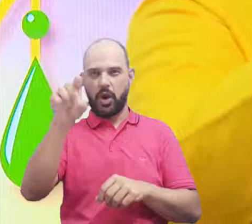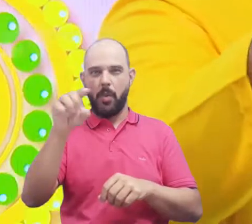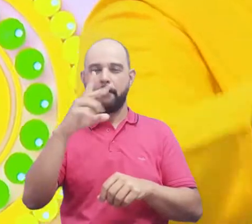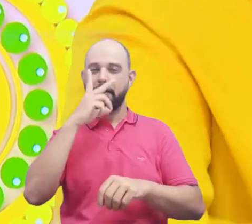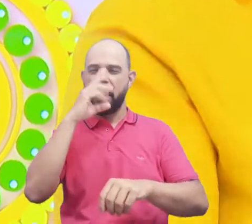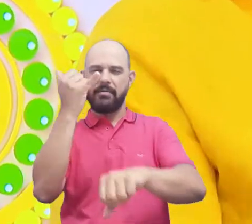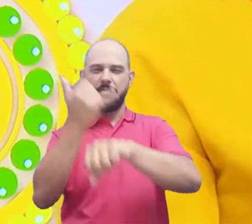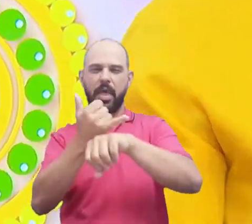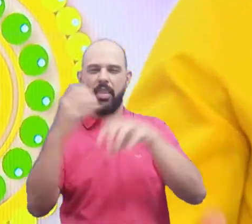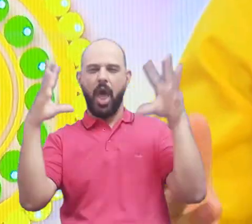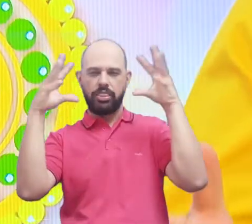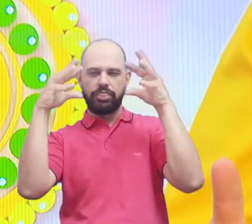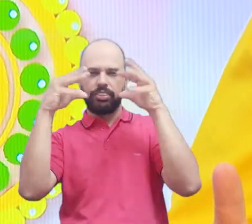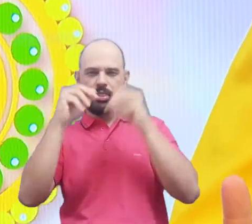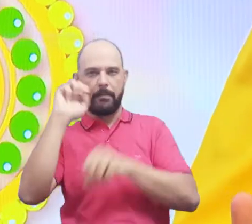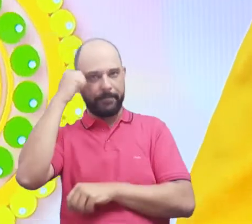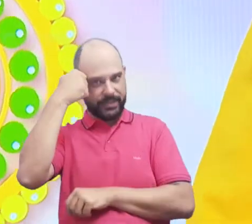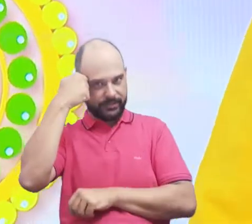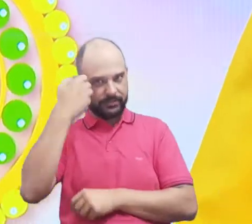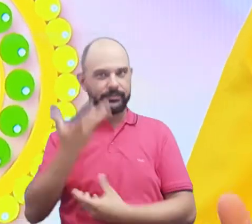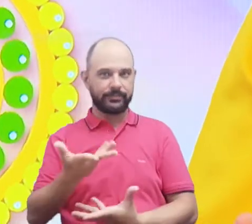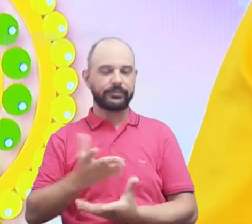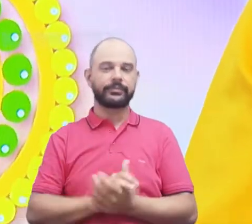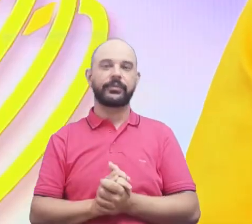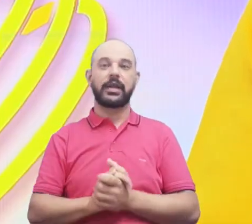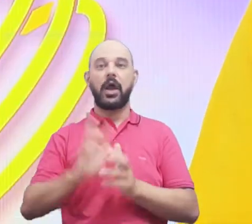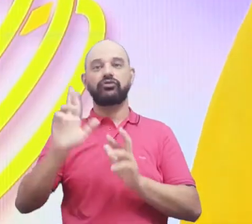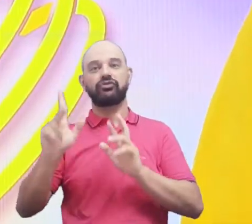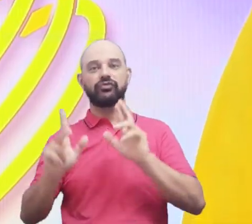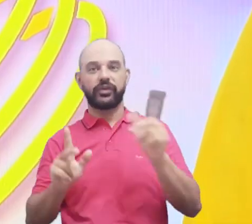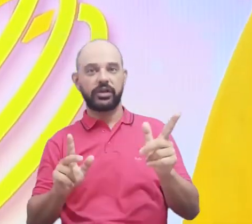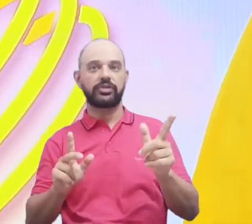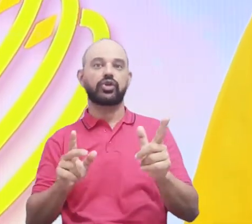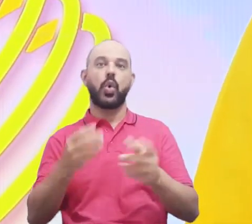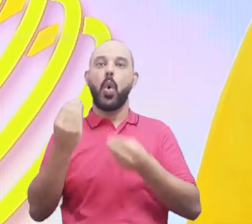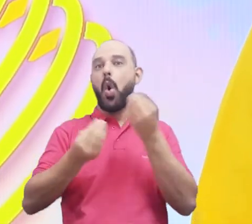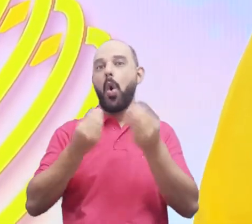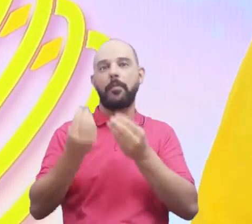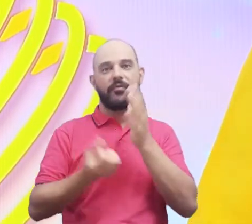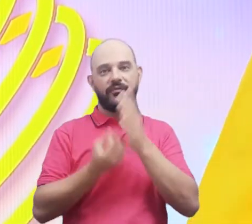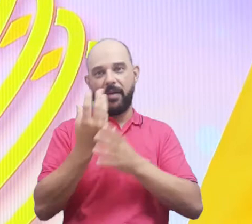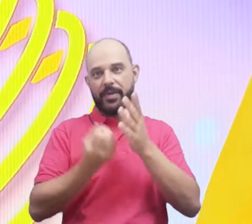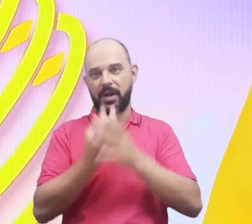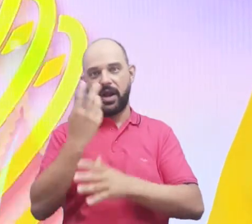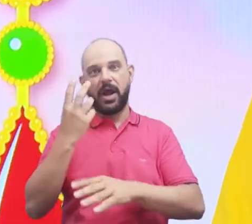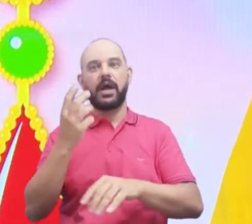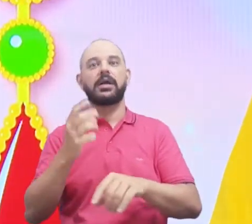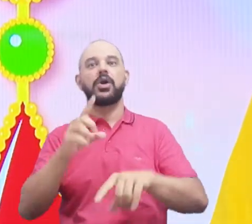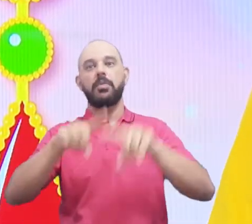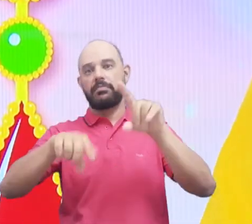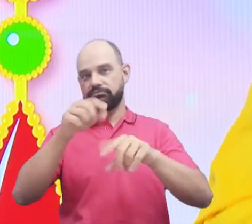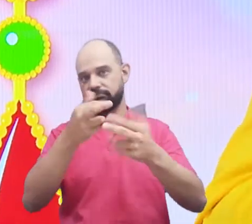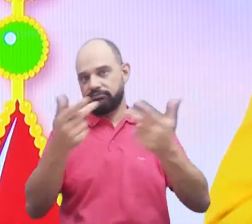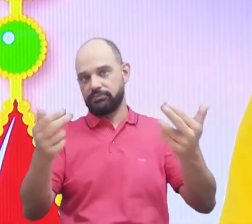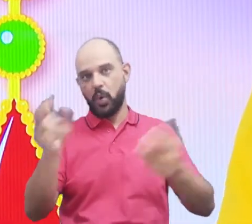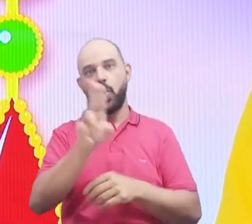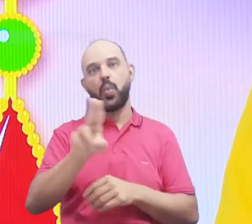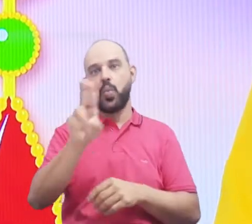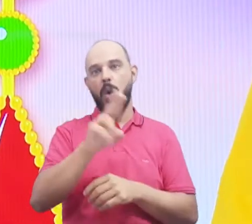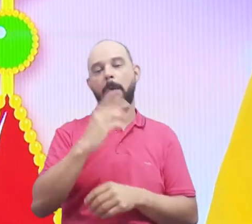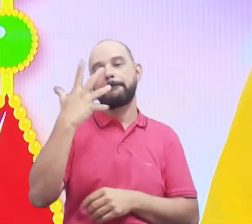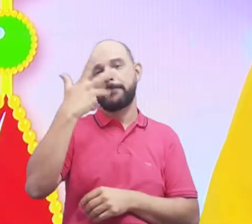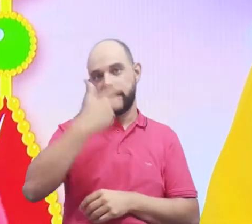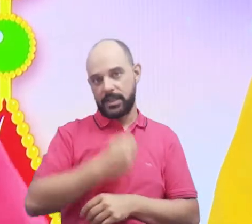escurece. Resumindo, a grande diferença entre as duas são o método de fabricação e os materiais utilizados,